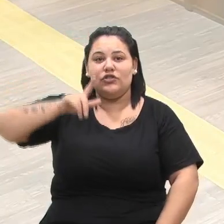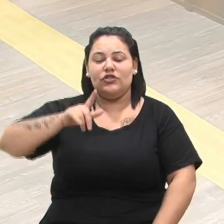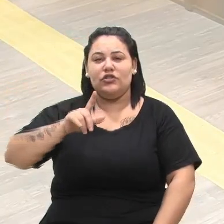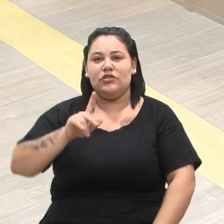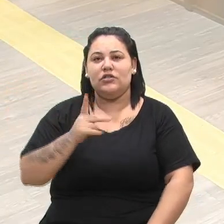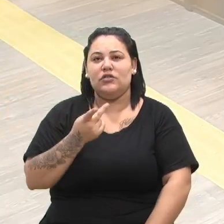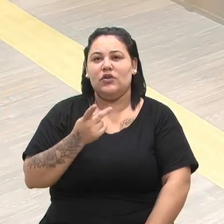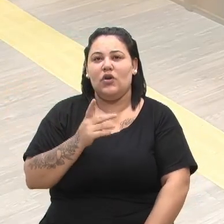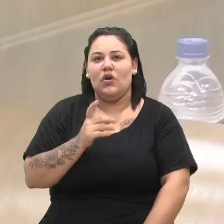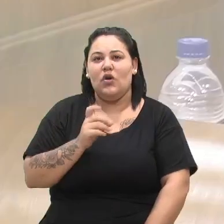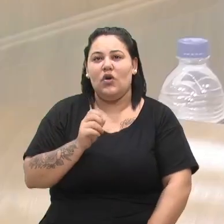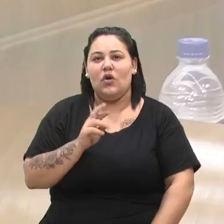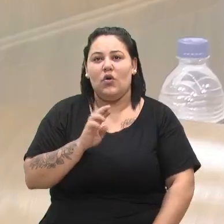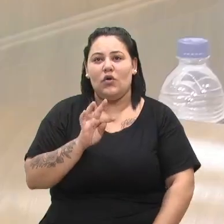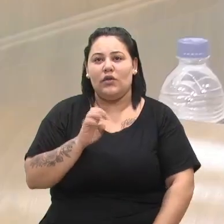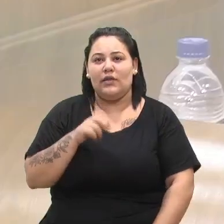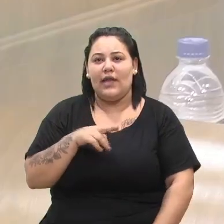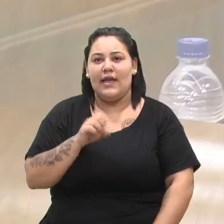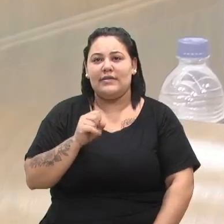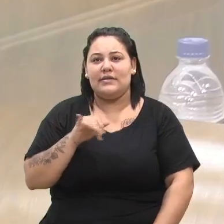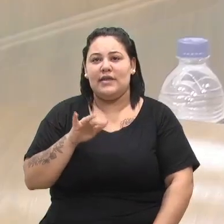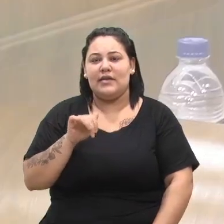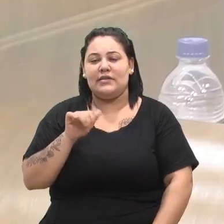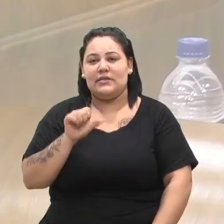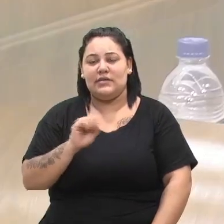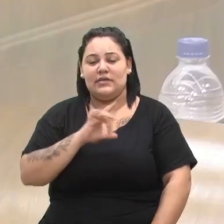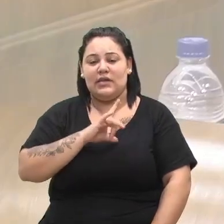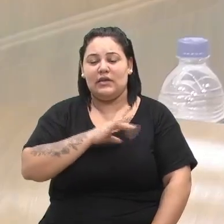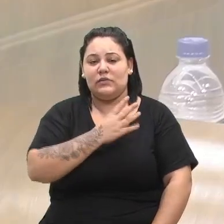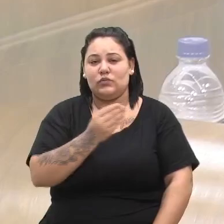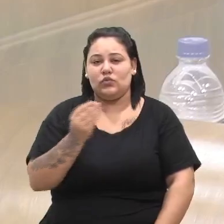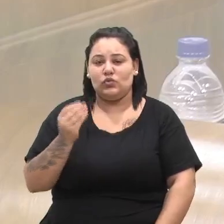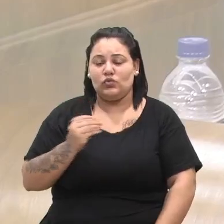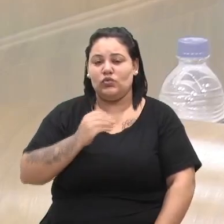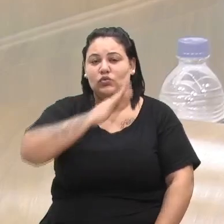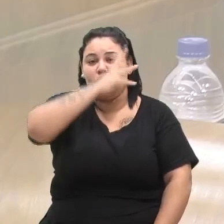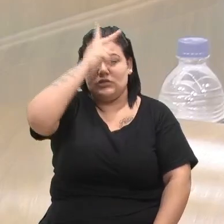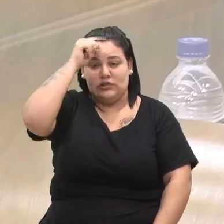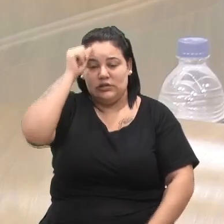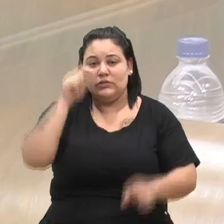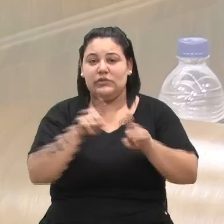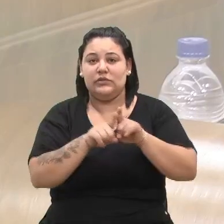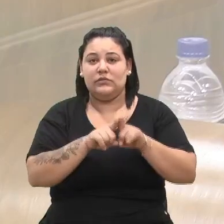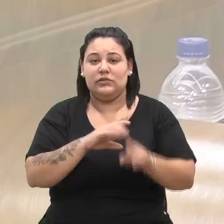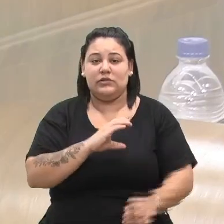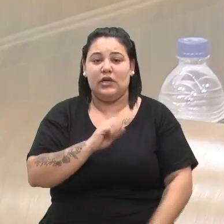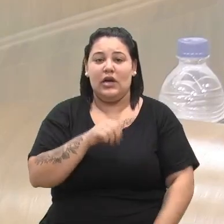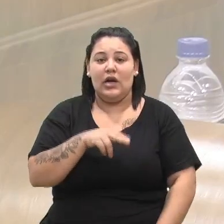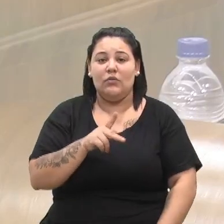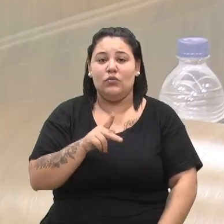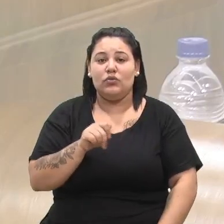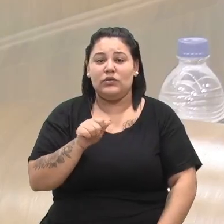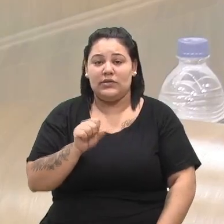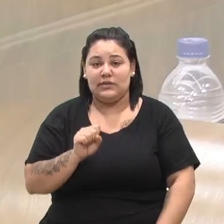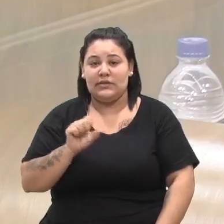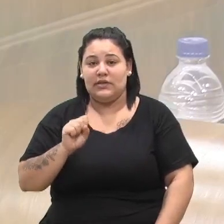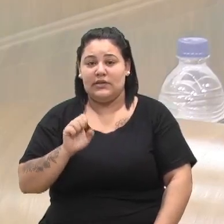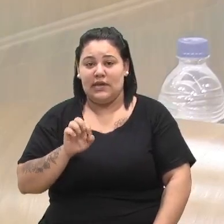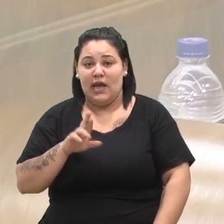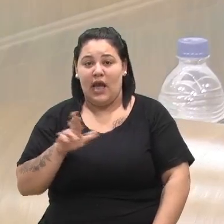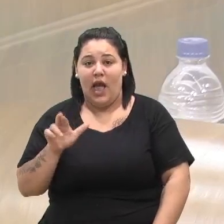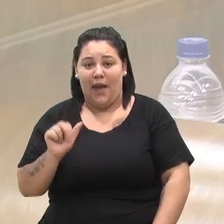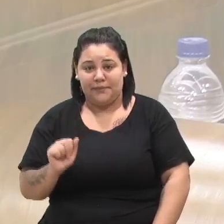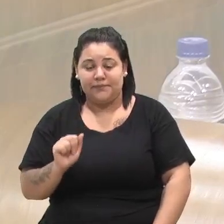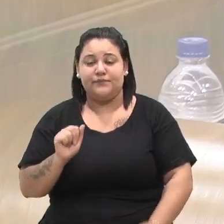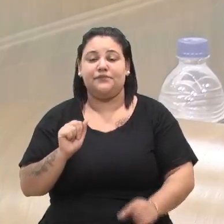Hortências, onde temos muitos municípios, também Campos de Cima da Serra e a própria Serra,